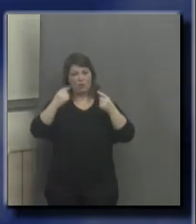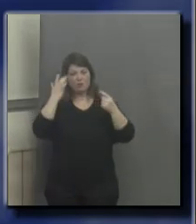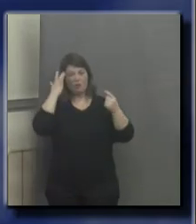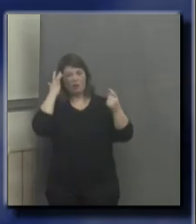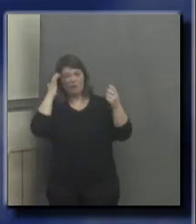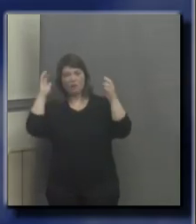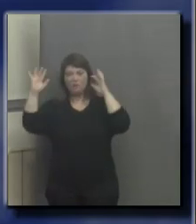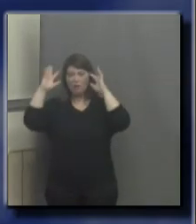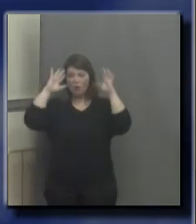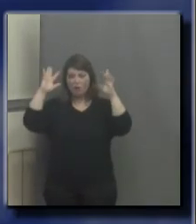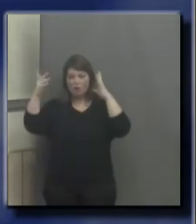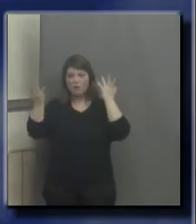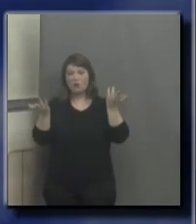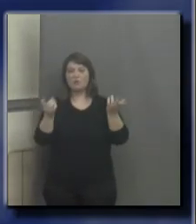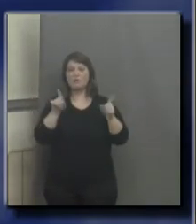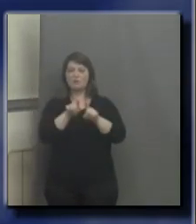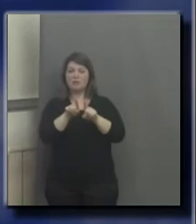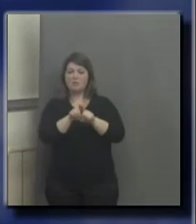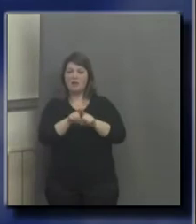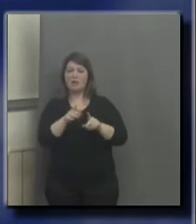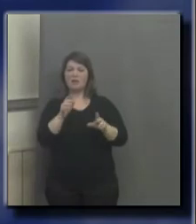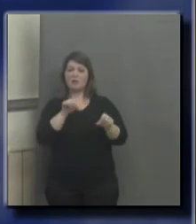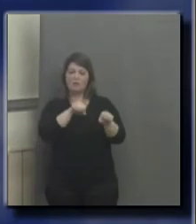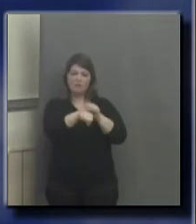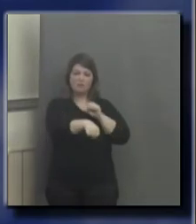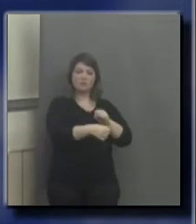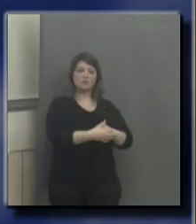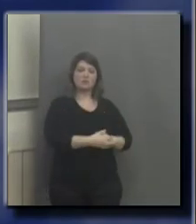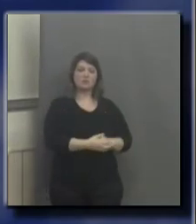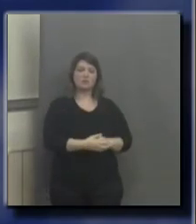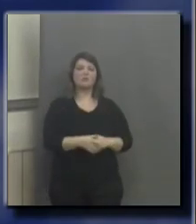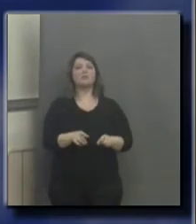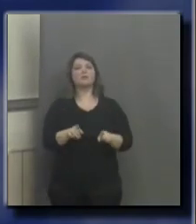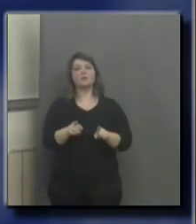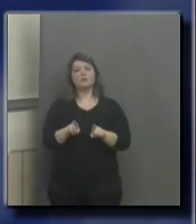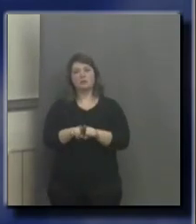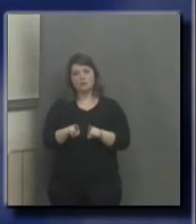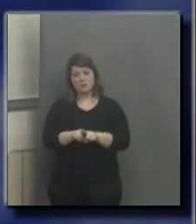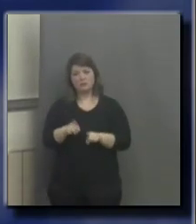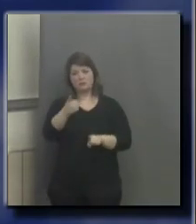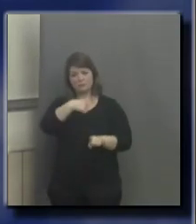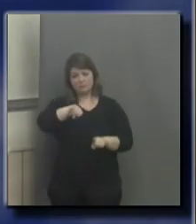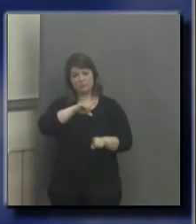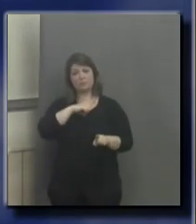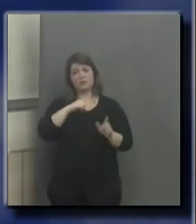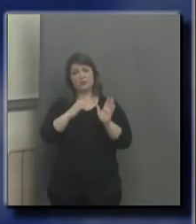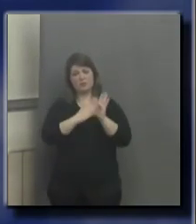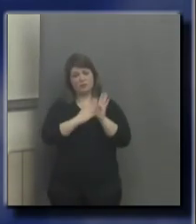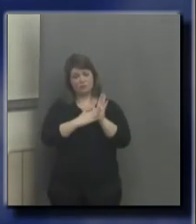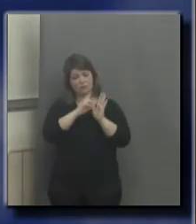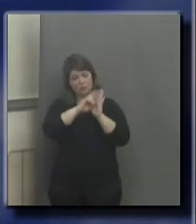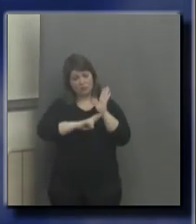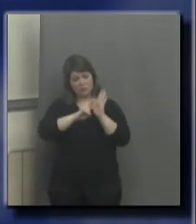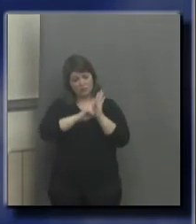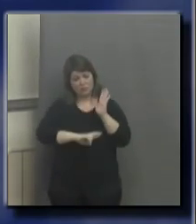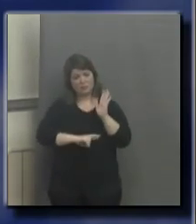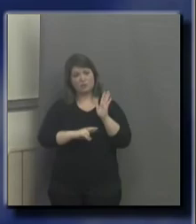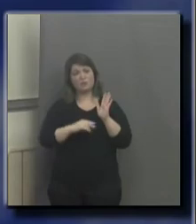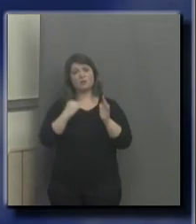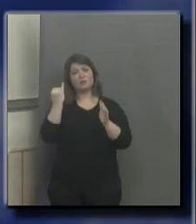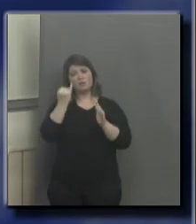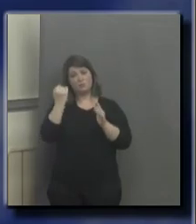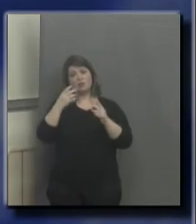político-filosófica que temos sobre a formação. Mas nós temos também, nas nossas diretrizes, que